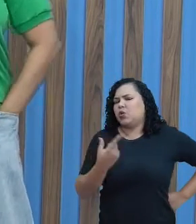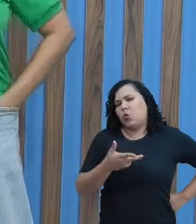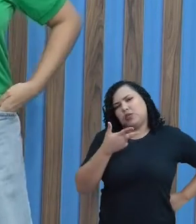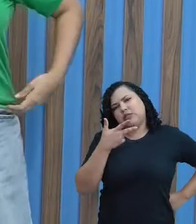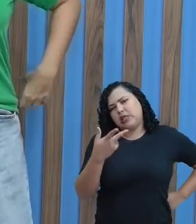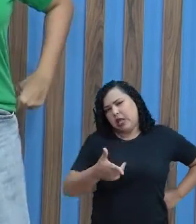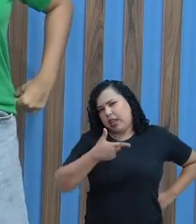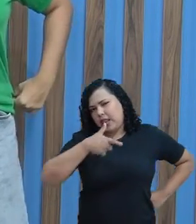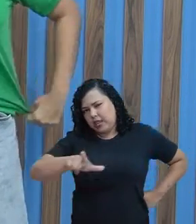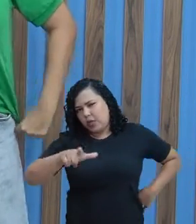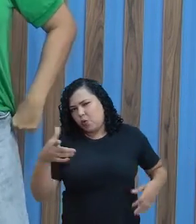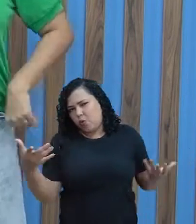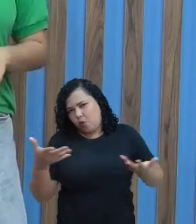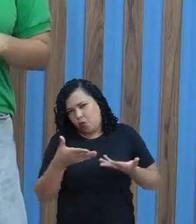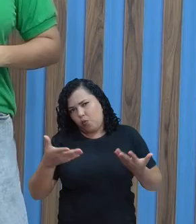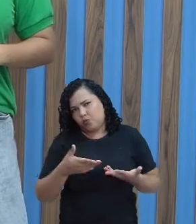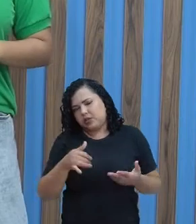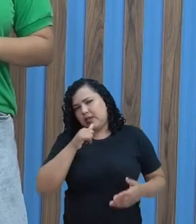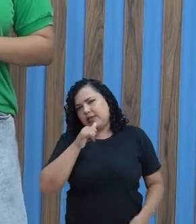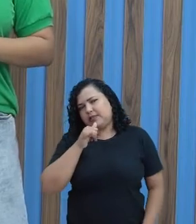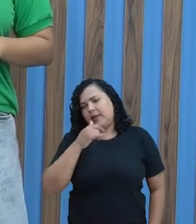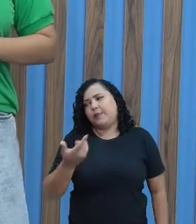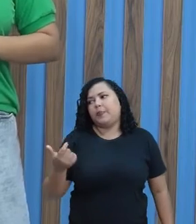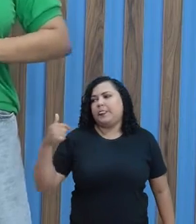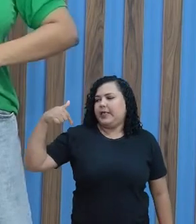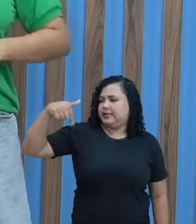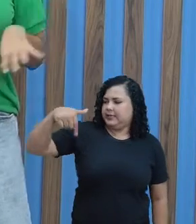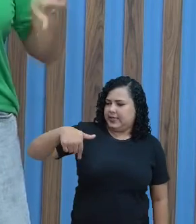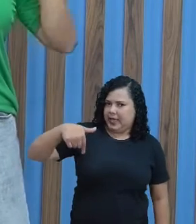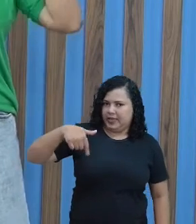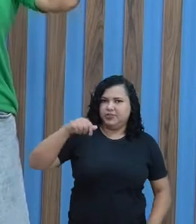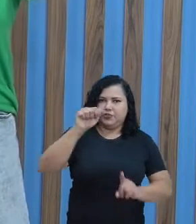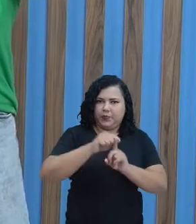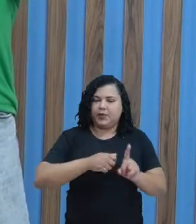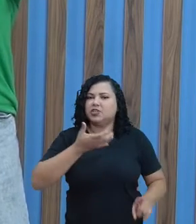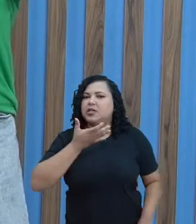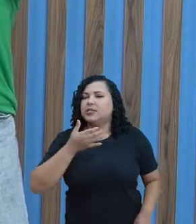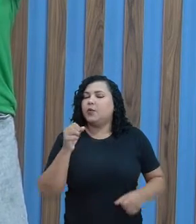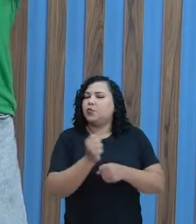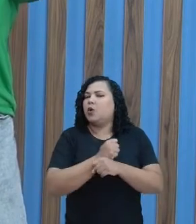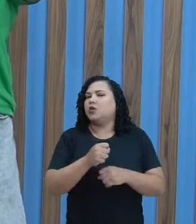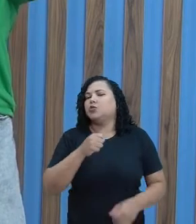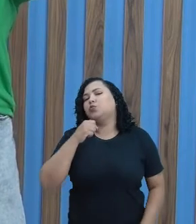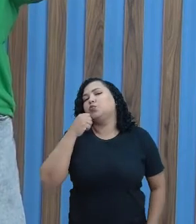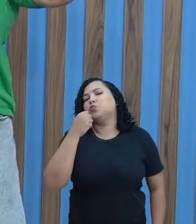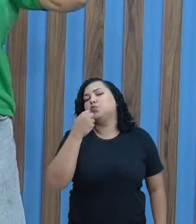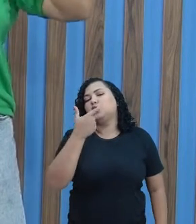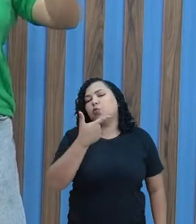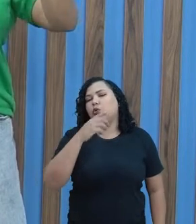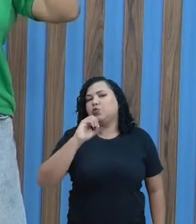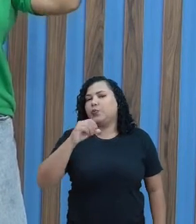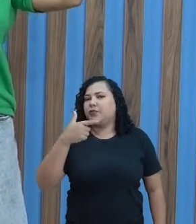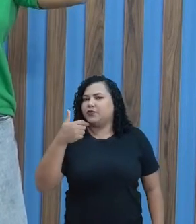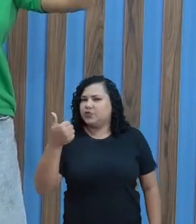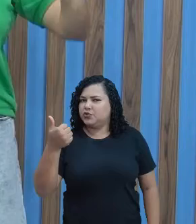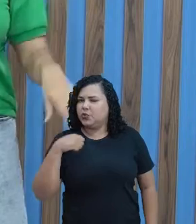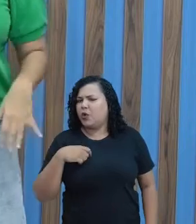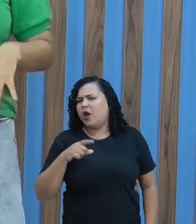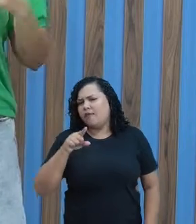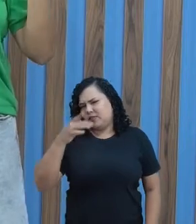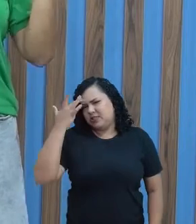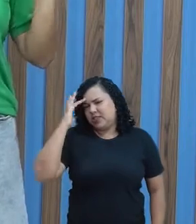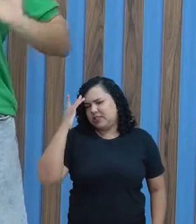hoje, 7 de dezembro de 2021, talvez não seja a mesma falada, sei lá, em 7 de dezembro